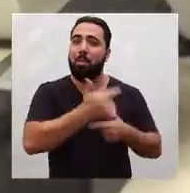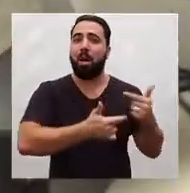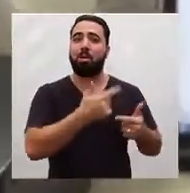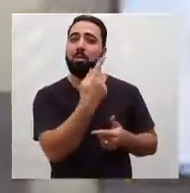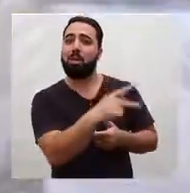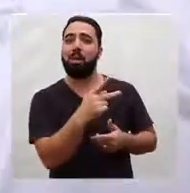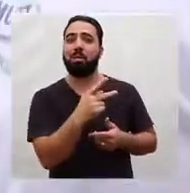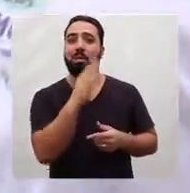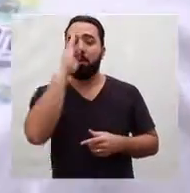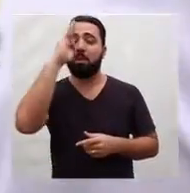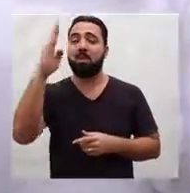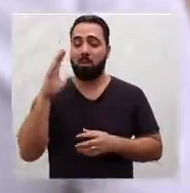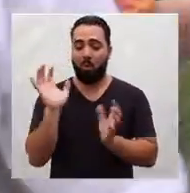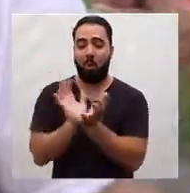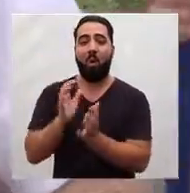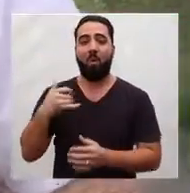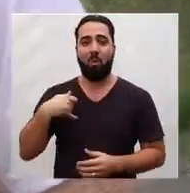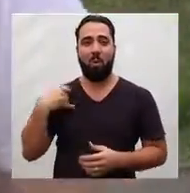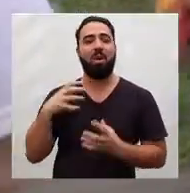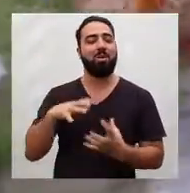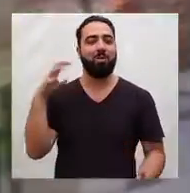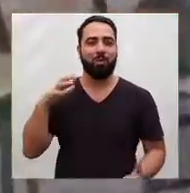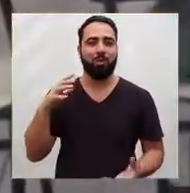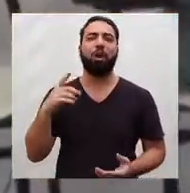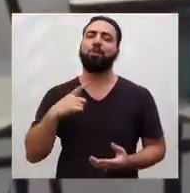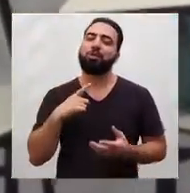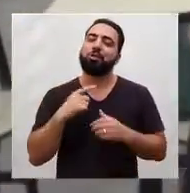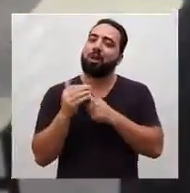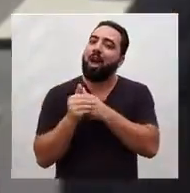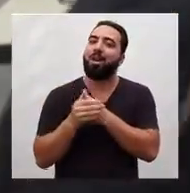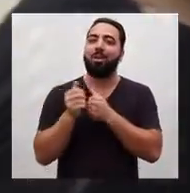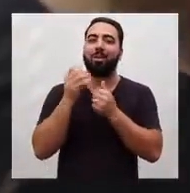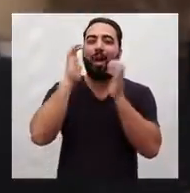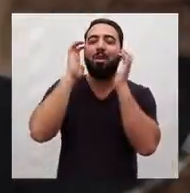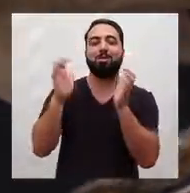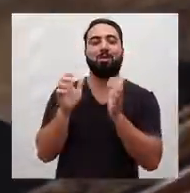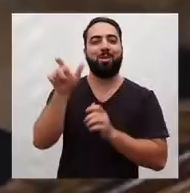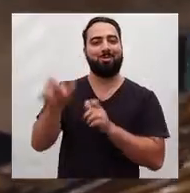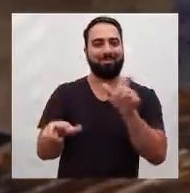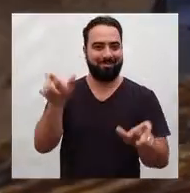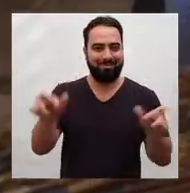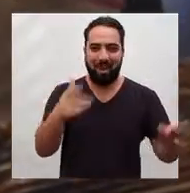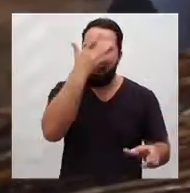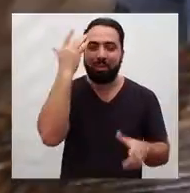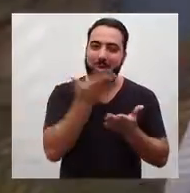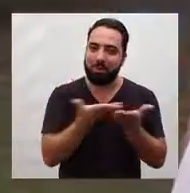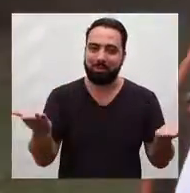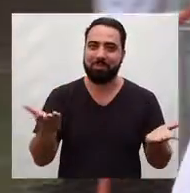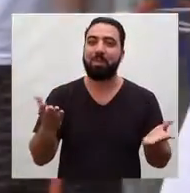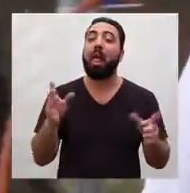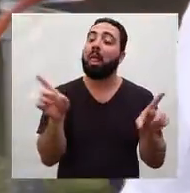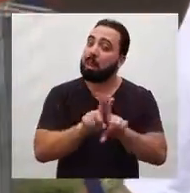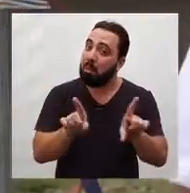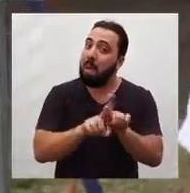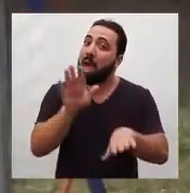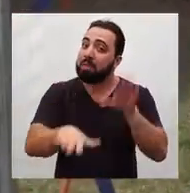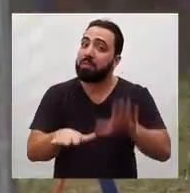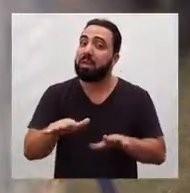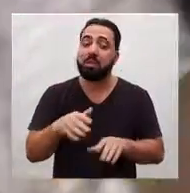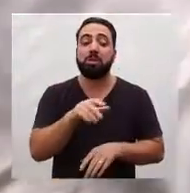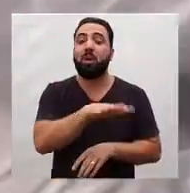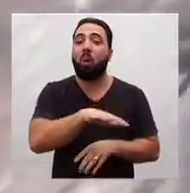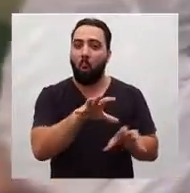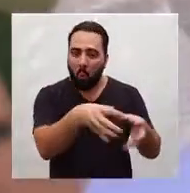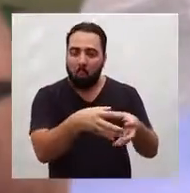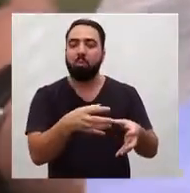Os idosos de Nova Iguaçu usufruem do respeito e do carinho que Bornier tem pelas pessoas, que muitas vezes